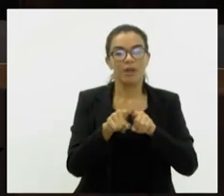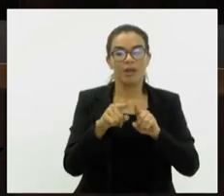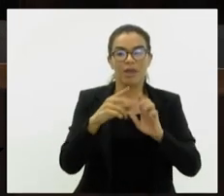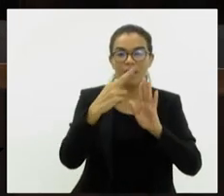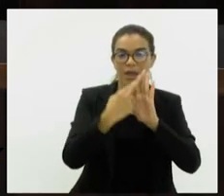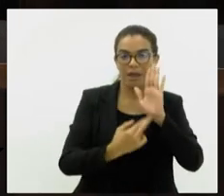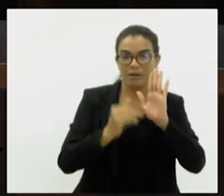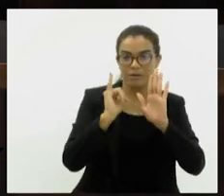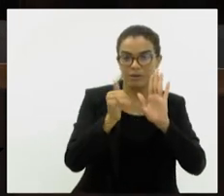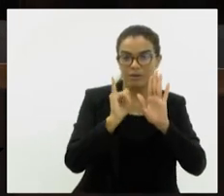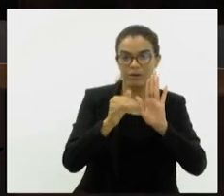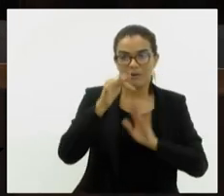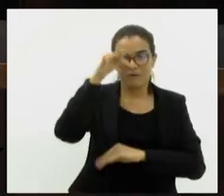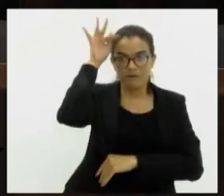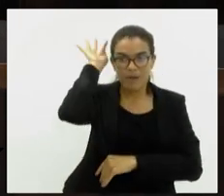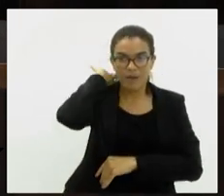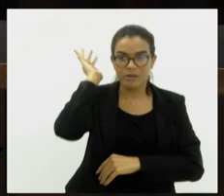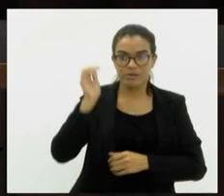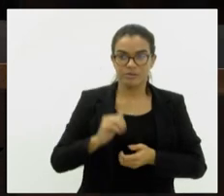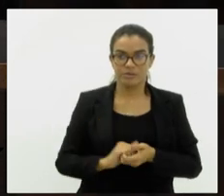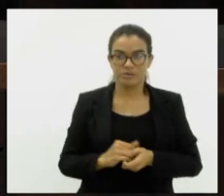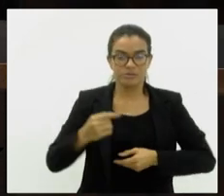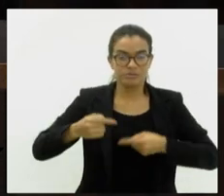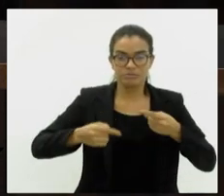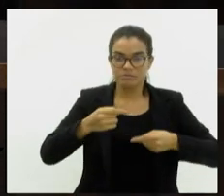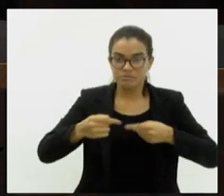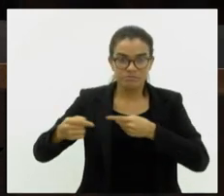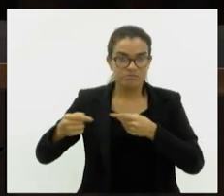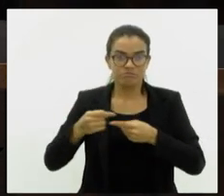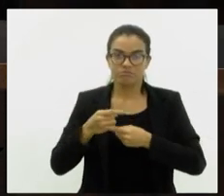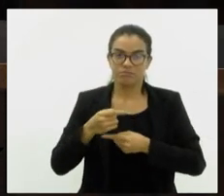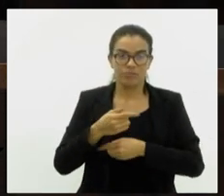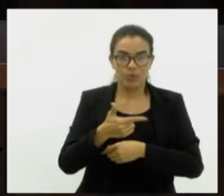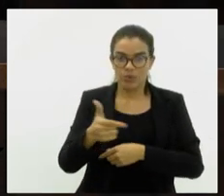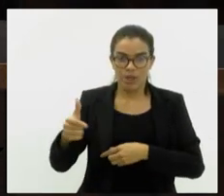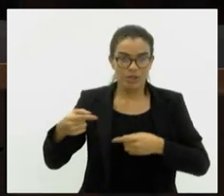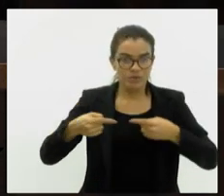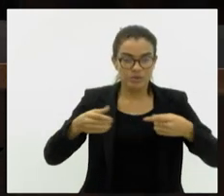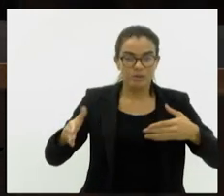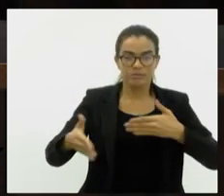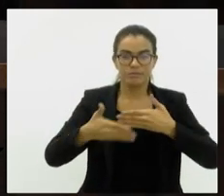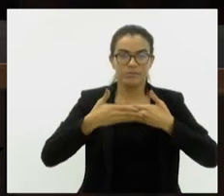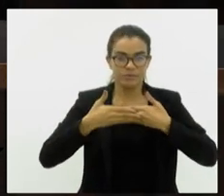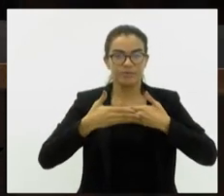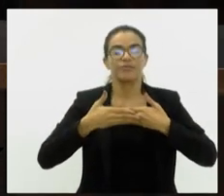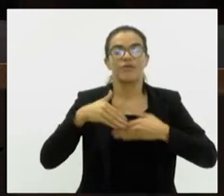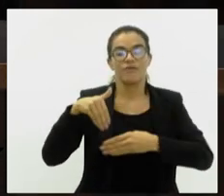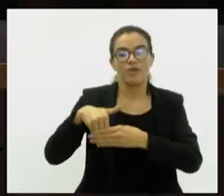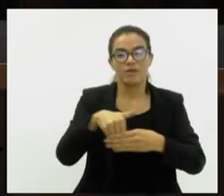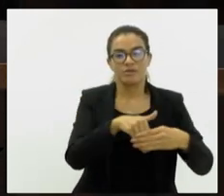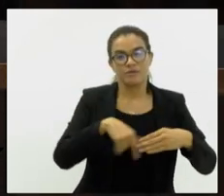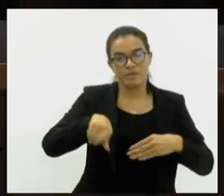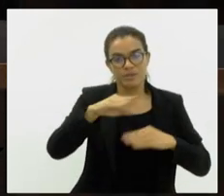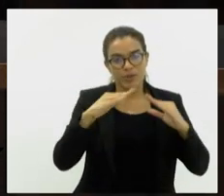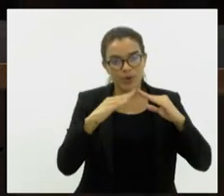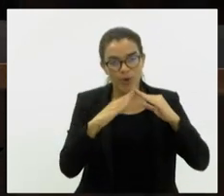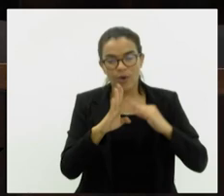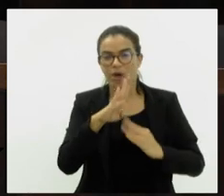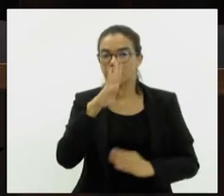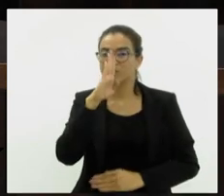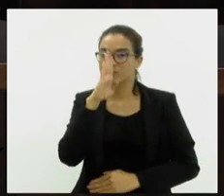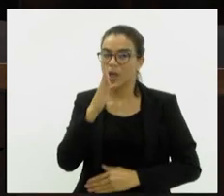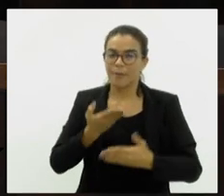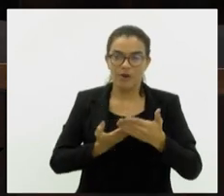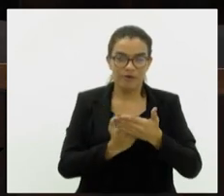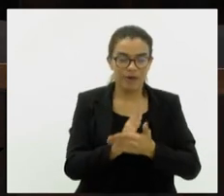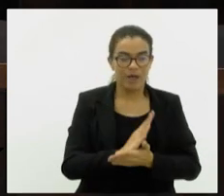Fred Pacheco. Em discussão, não havendo quem queira discutir, em votação. Os senhores que aprovam, permaneçam como